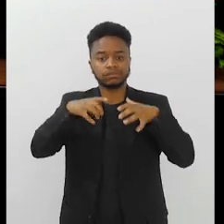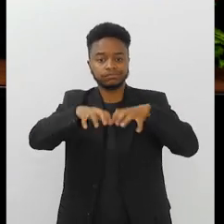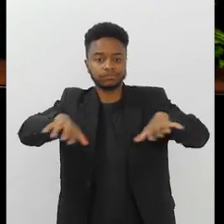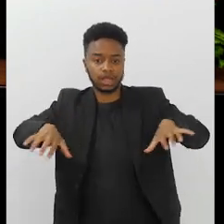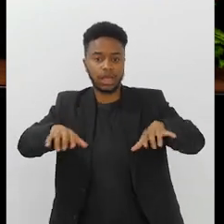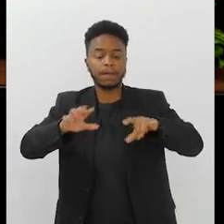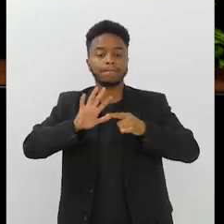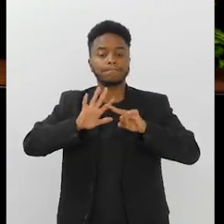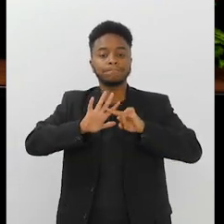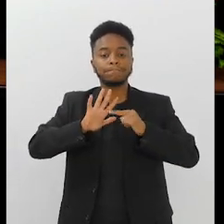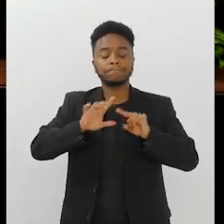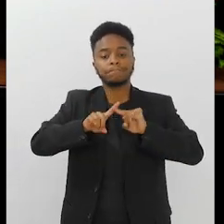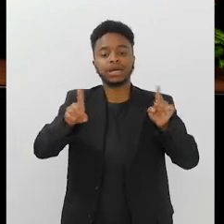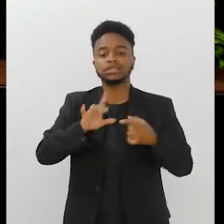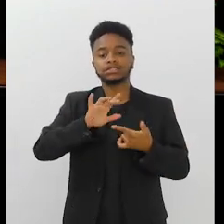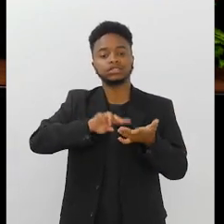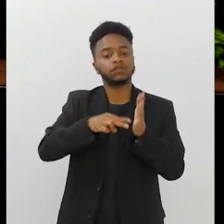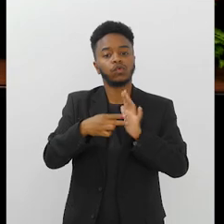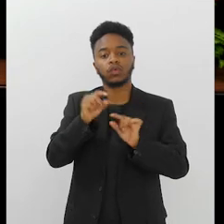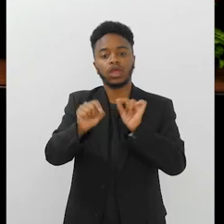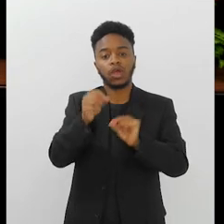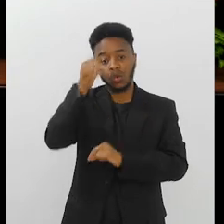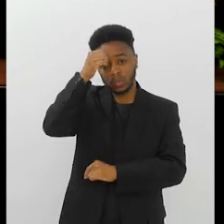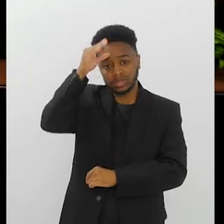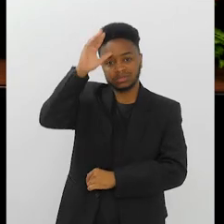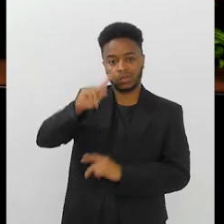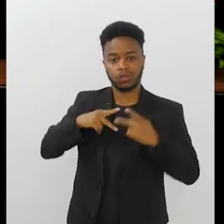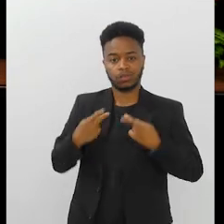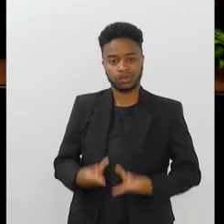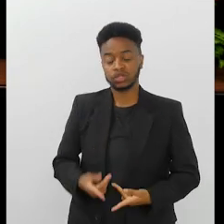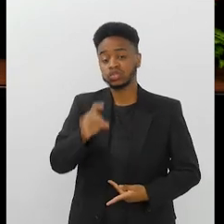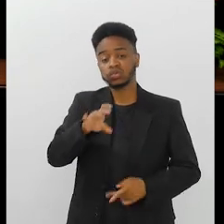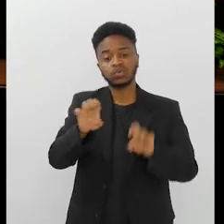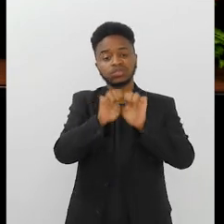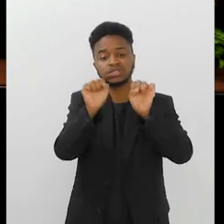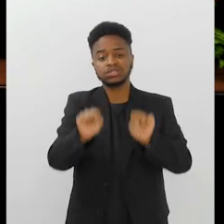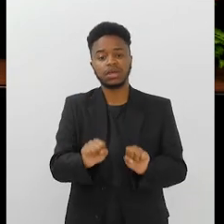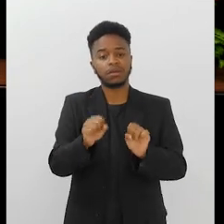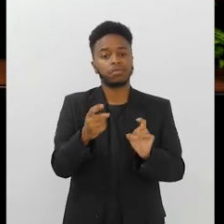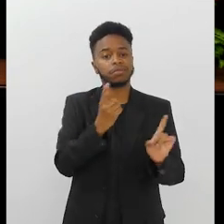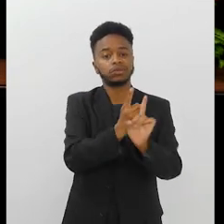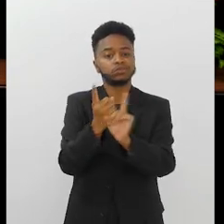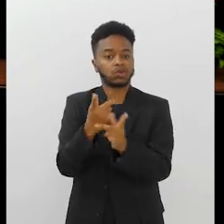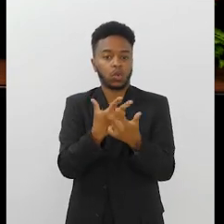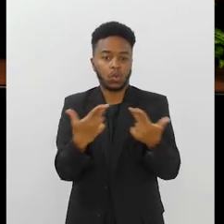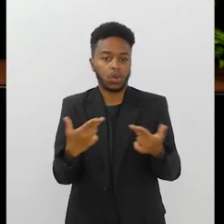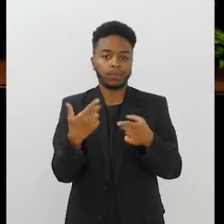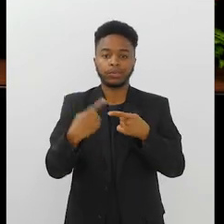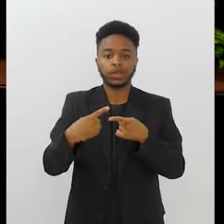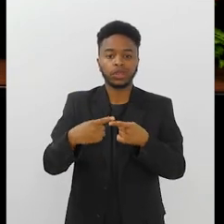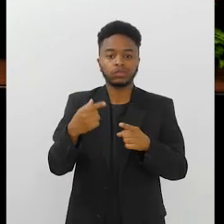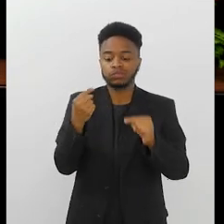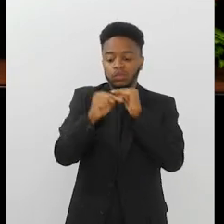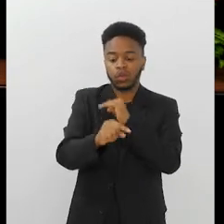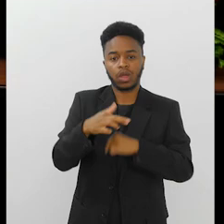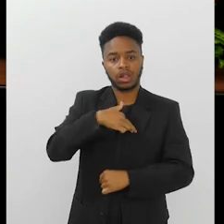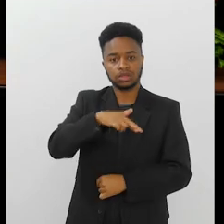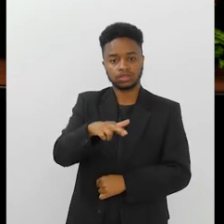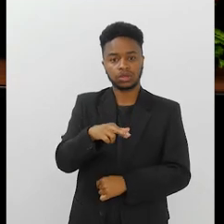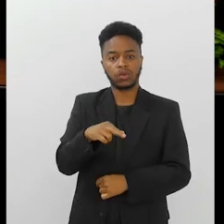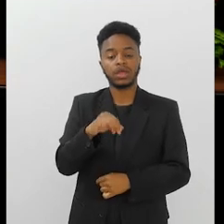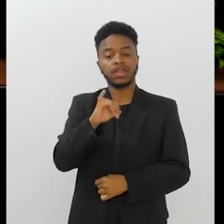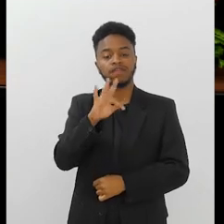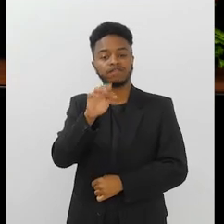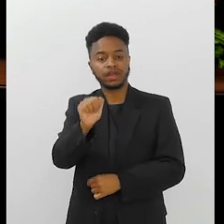muito louco falar isso mas ifá ele é somente um sistema de adivinhação por isso que ele não pode ser considerado uma religião e o que a gente